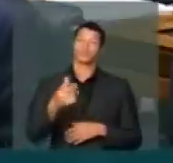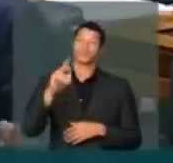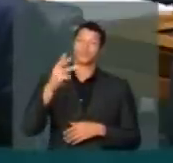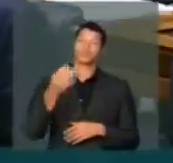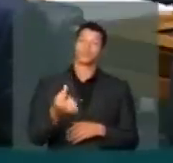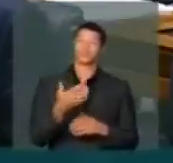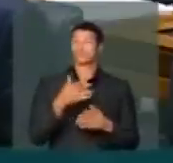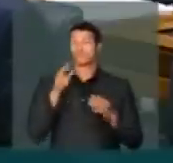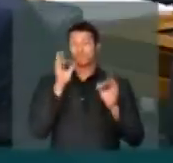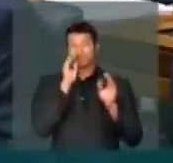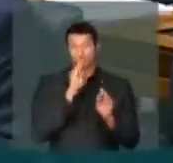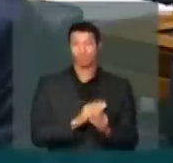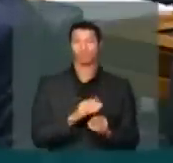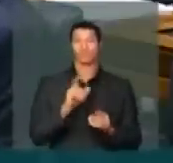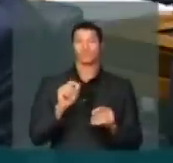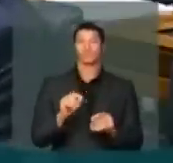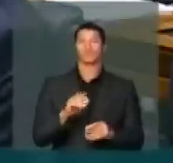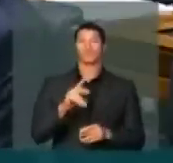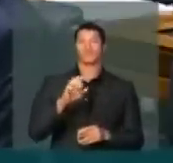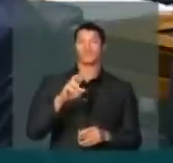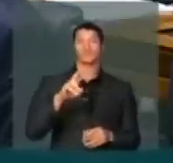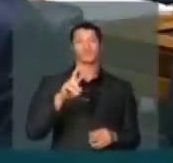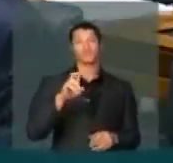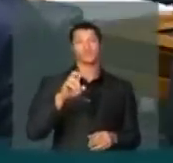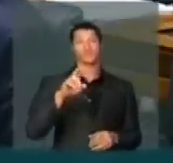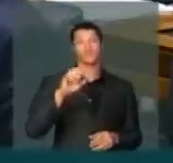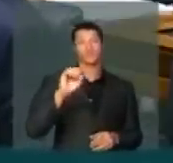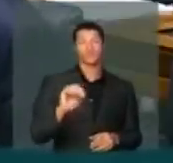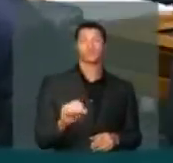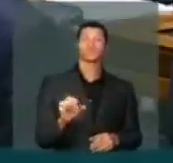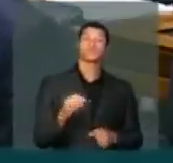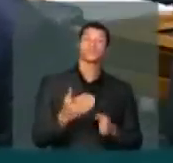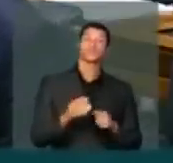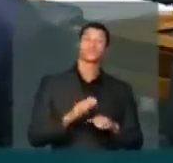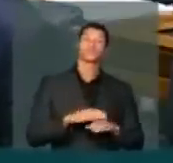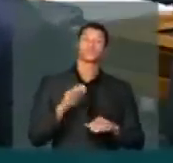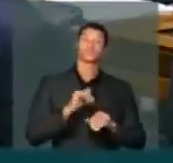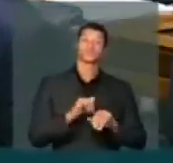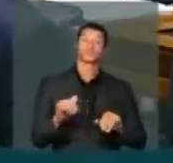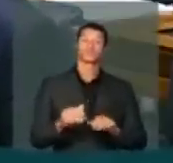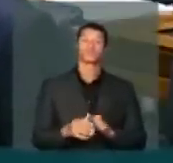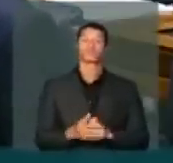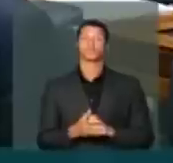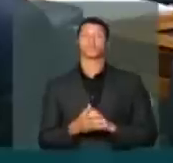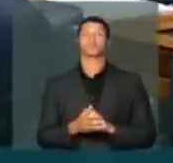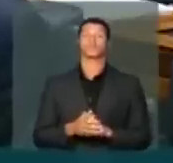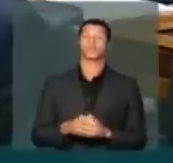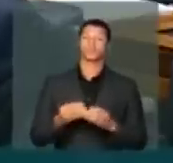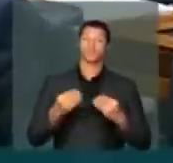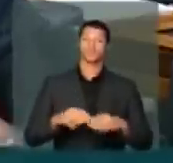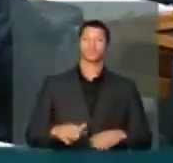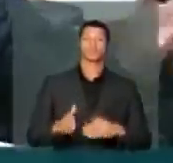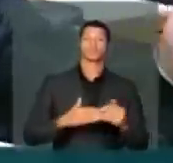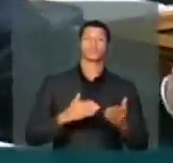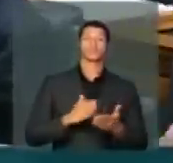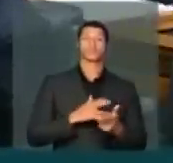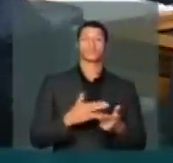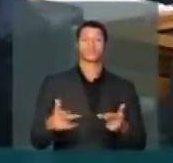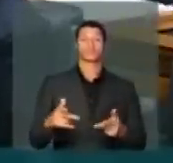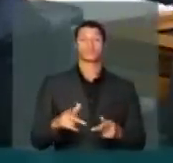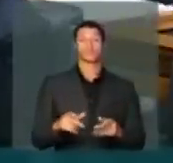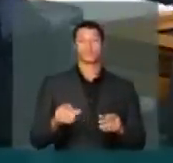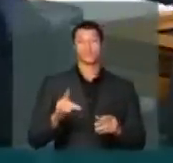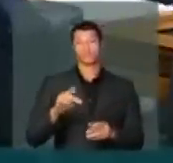nós nos subjugamos. Isso é perverso, isso é péssimo. E vou dizer mais, o prejuízo que traz, em alguns aspectos aqui já tão